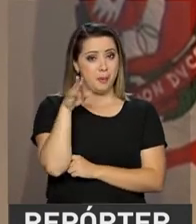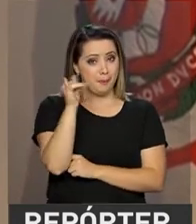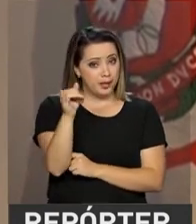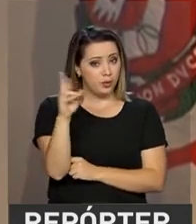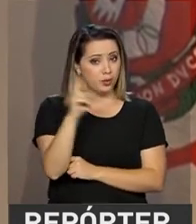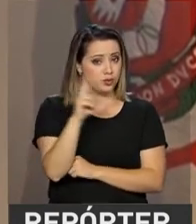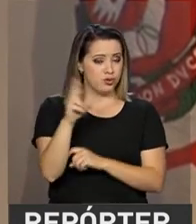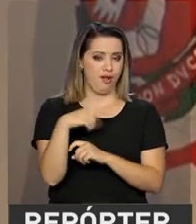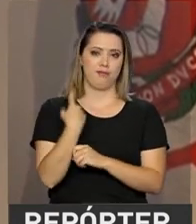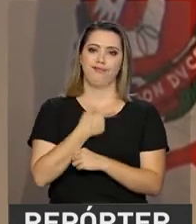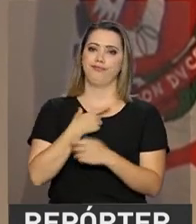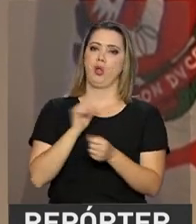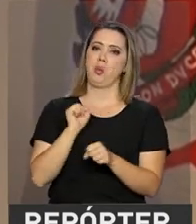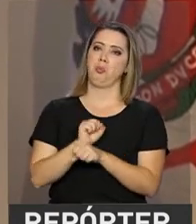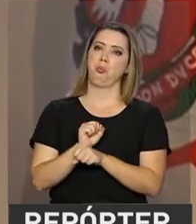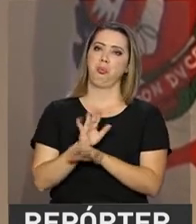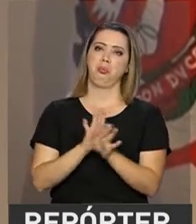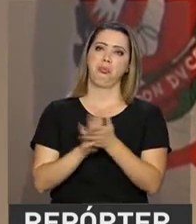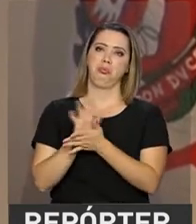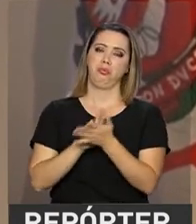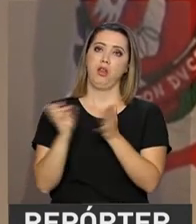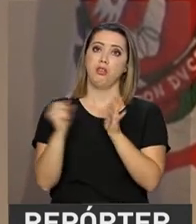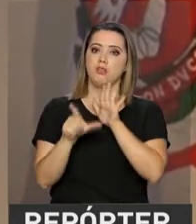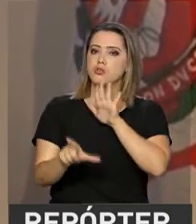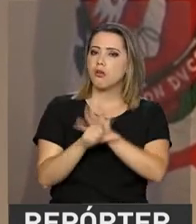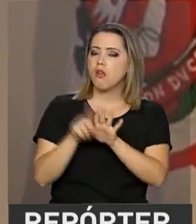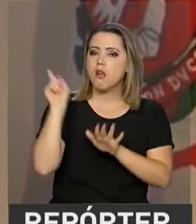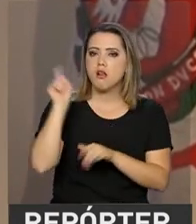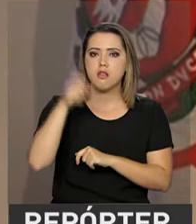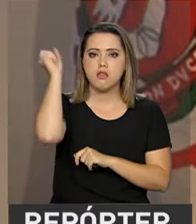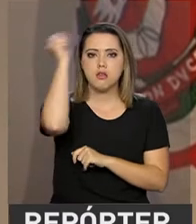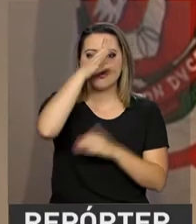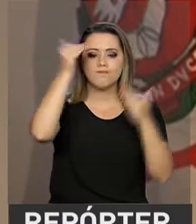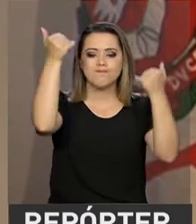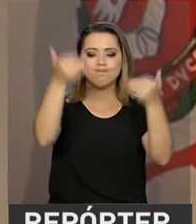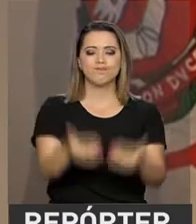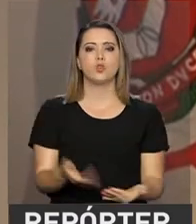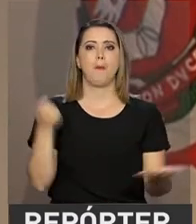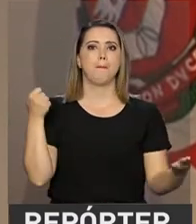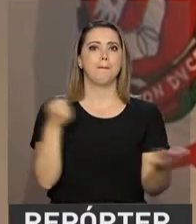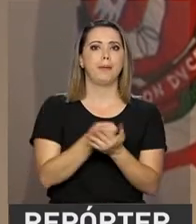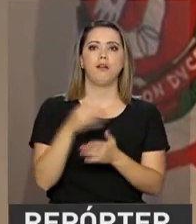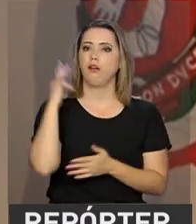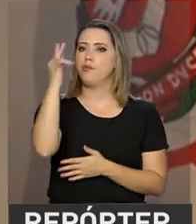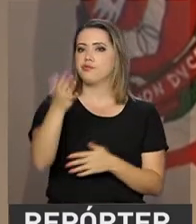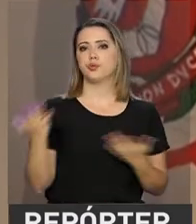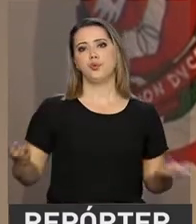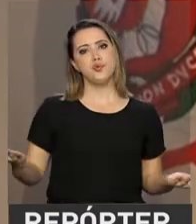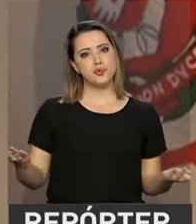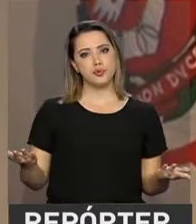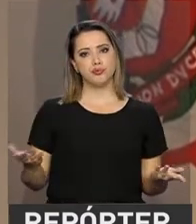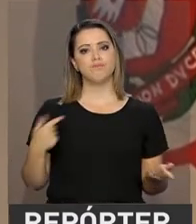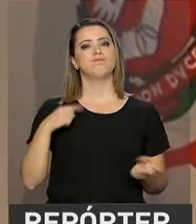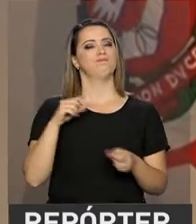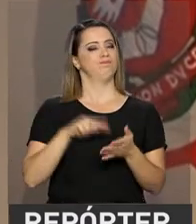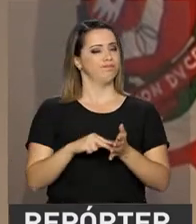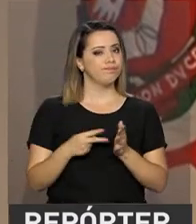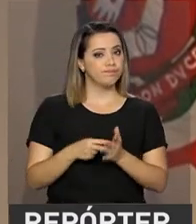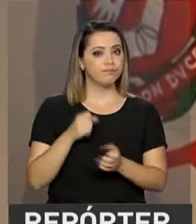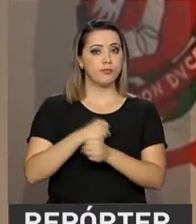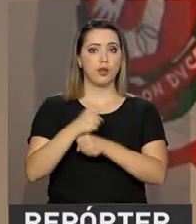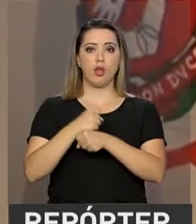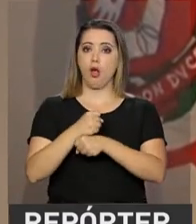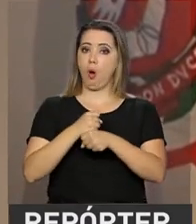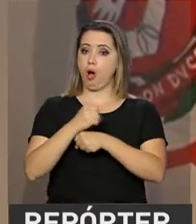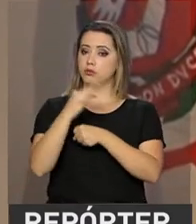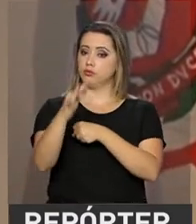R$ 205 bilhões, se nós não fizermos esta reforma, vai ser dificílimo enfrentar os próximos anos. Ou seja, ano chegará em que,